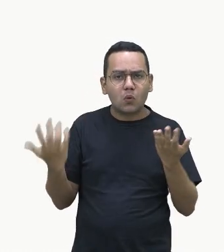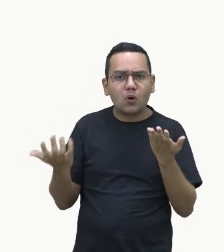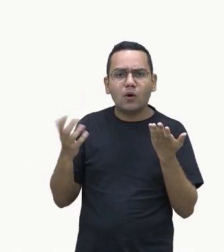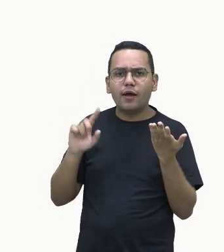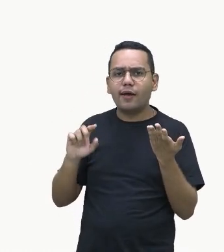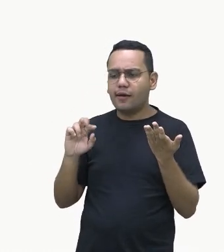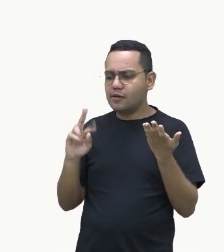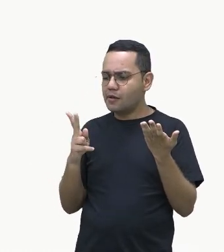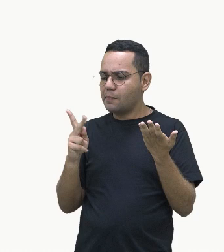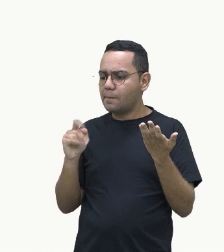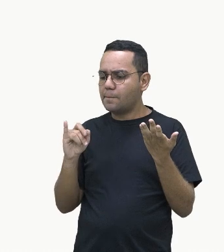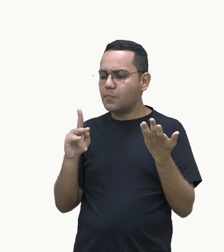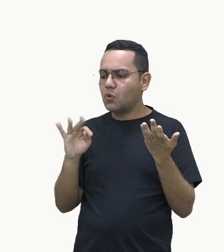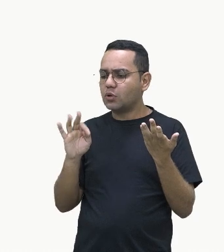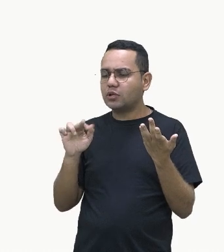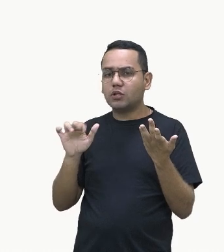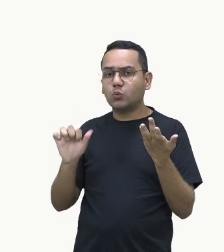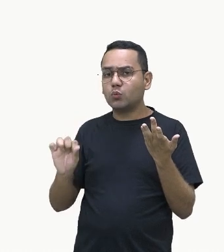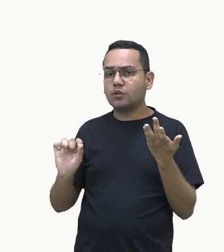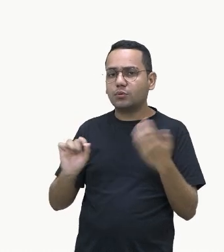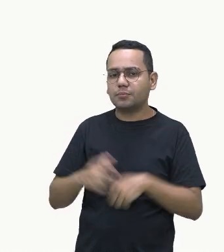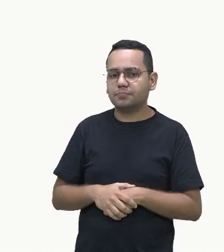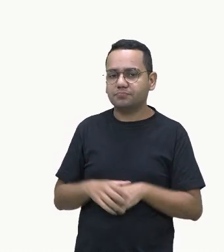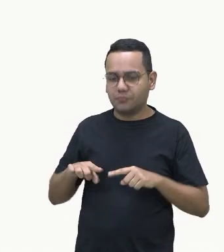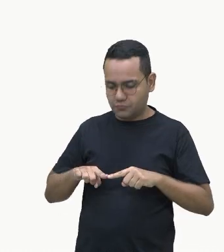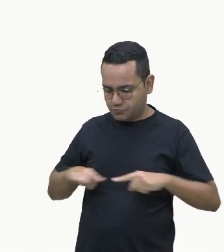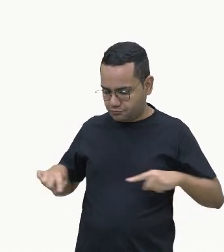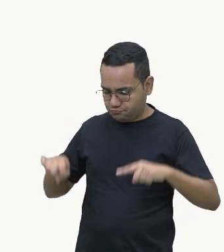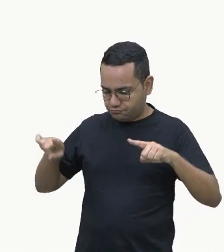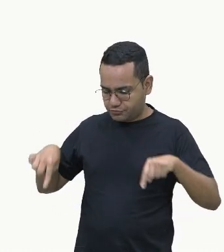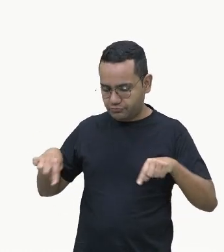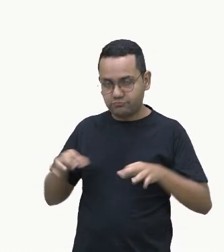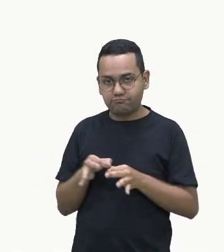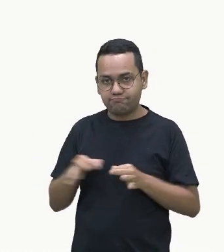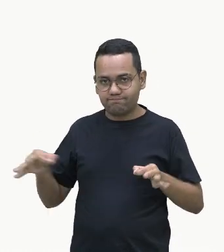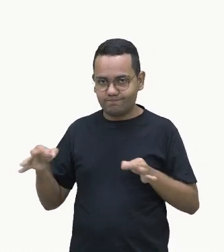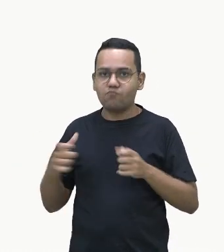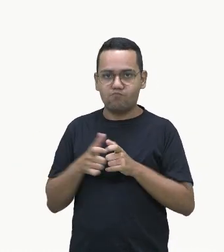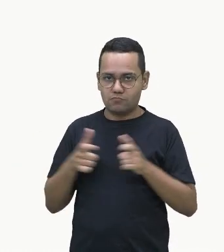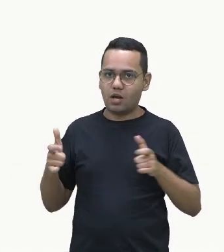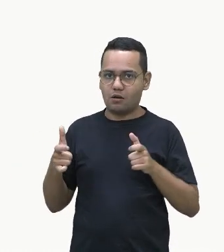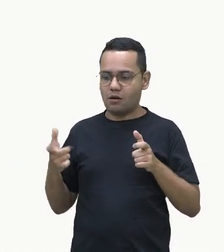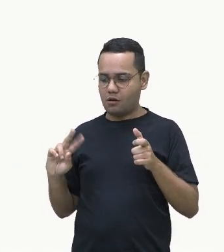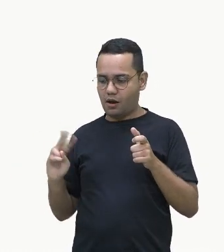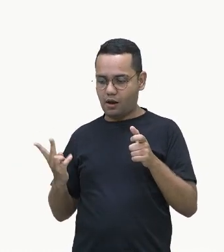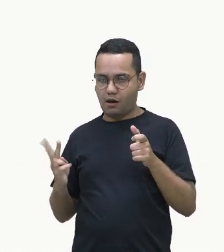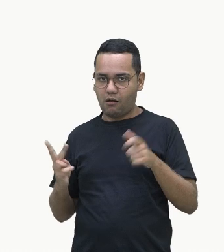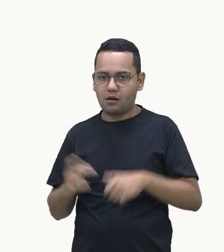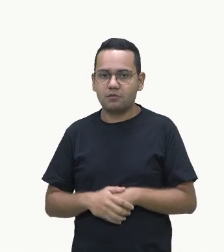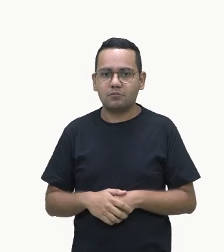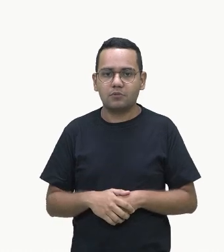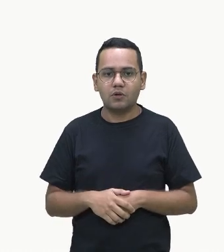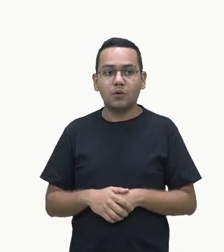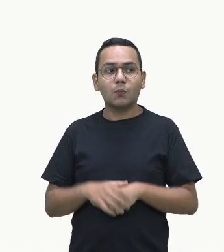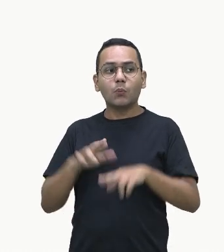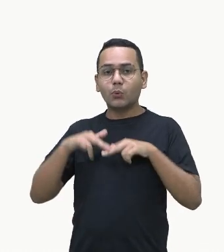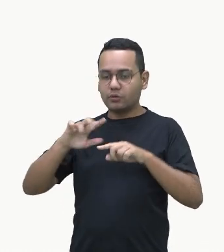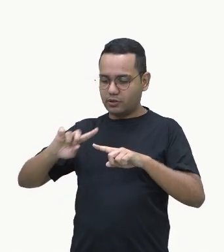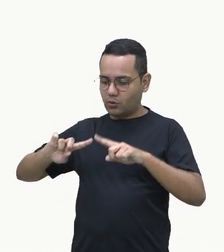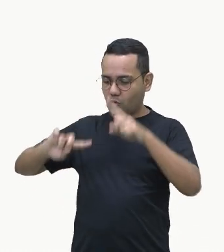A hipotenusa é este maior cateto, e que sempre vai estar de frente ali, oposto ao ângulo